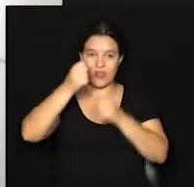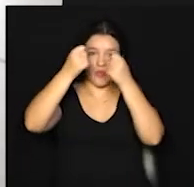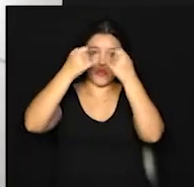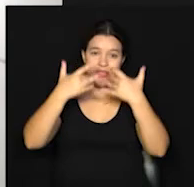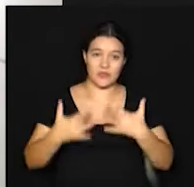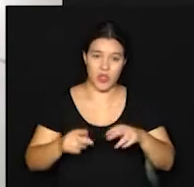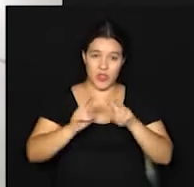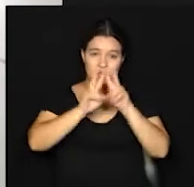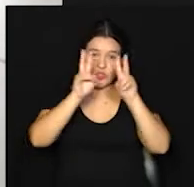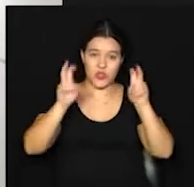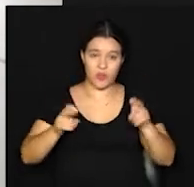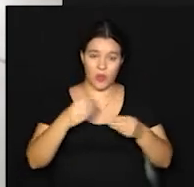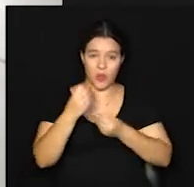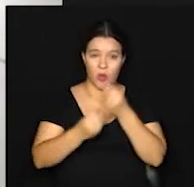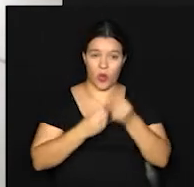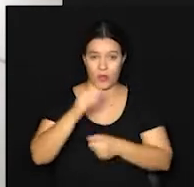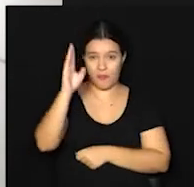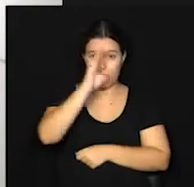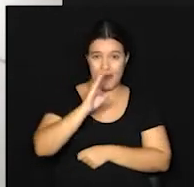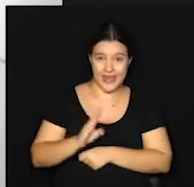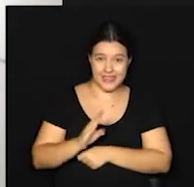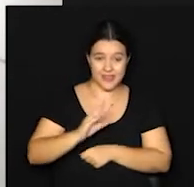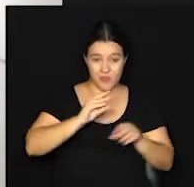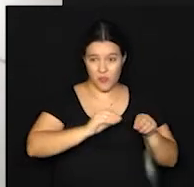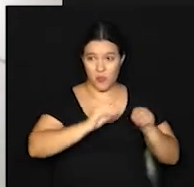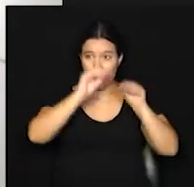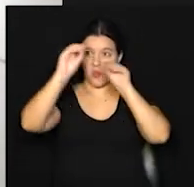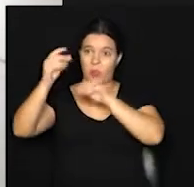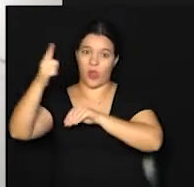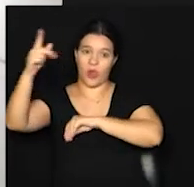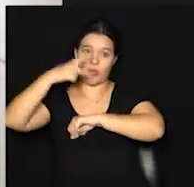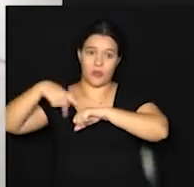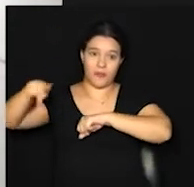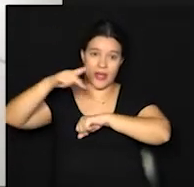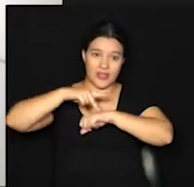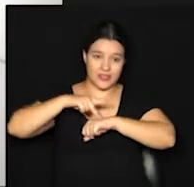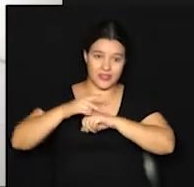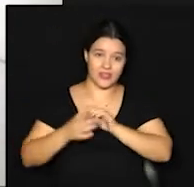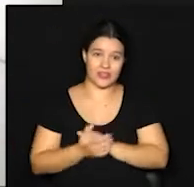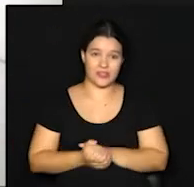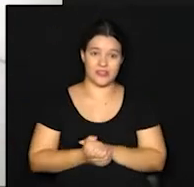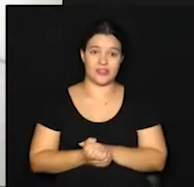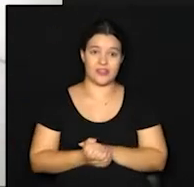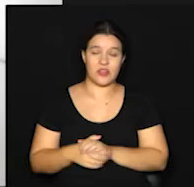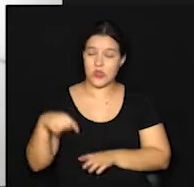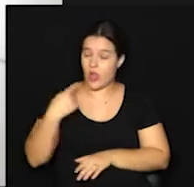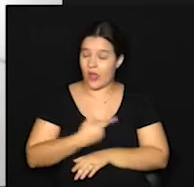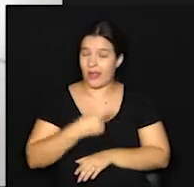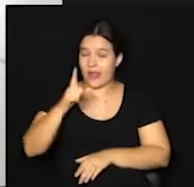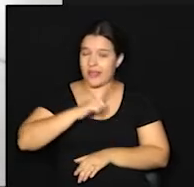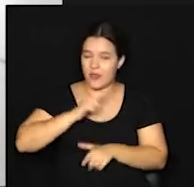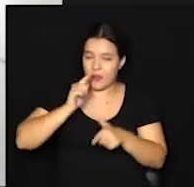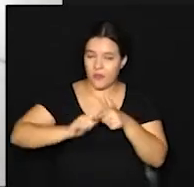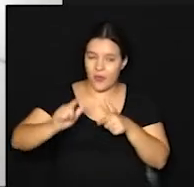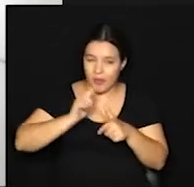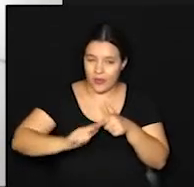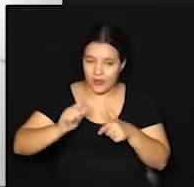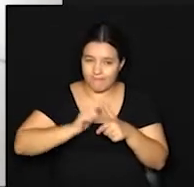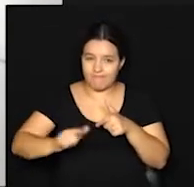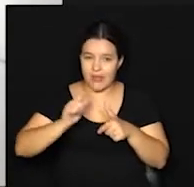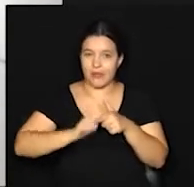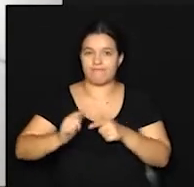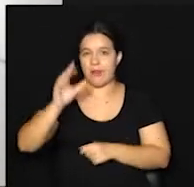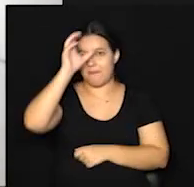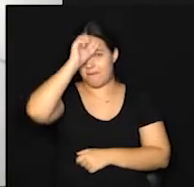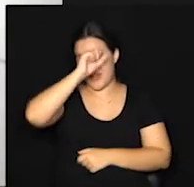também salientar que quando a gente vai para outro país, a gente é imigrante, nós temos outros problemas para enfrentar. Tive que aprender a